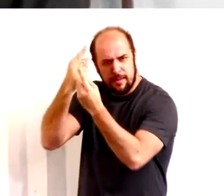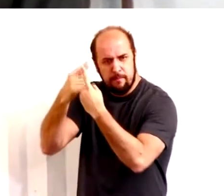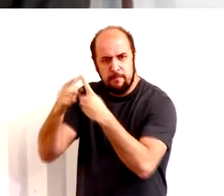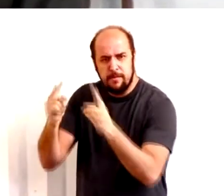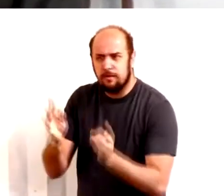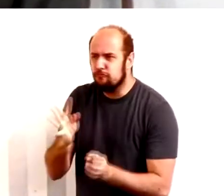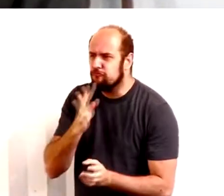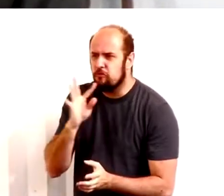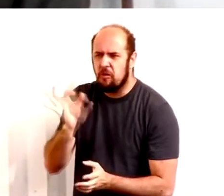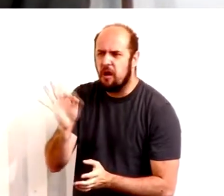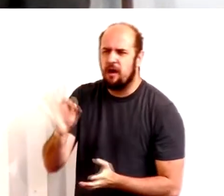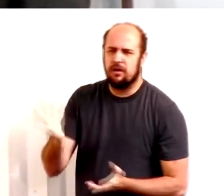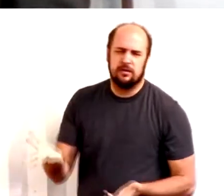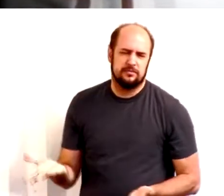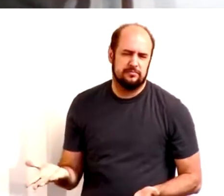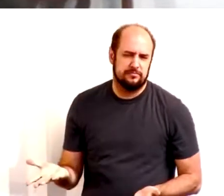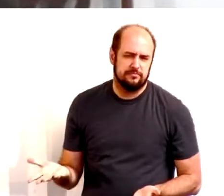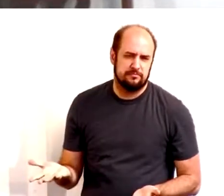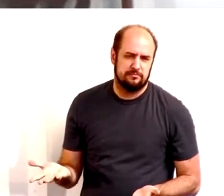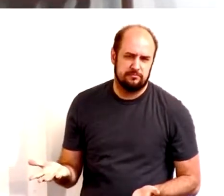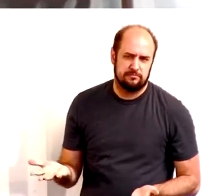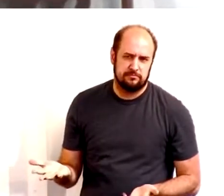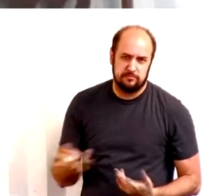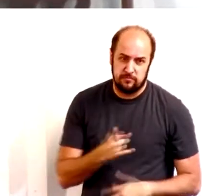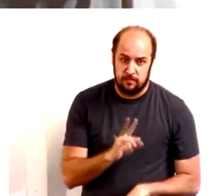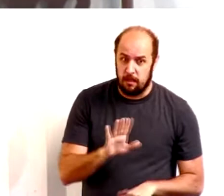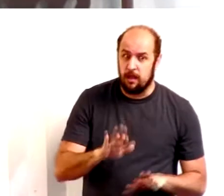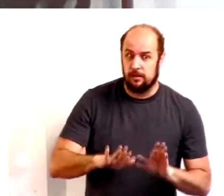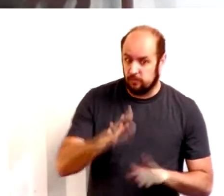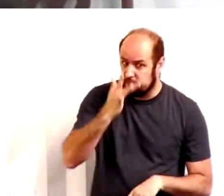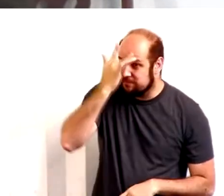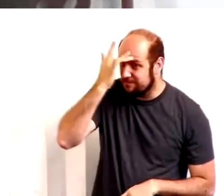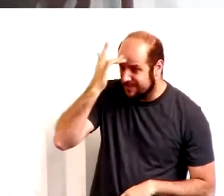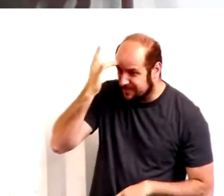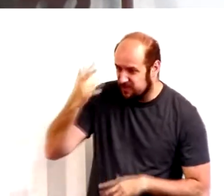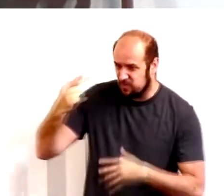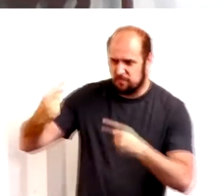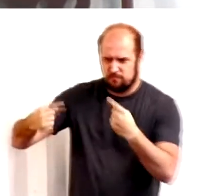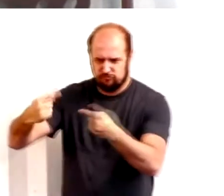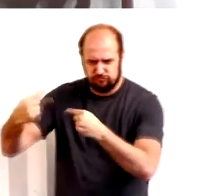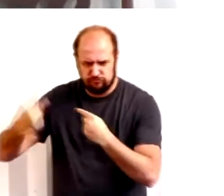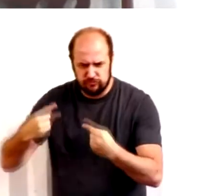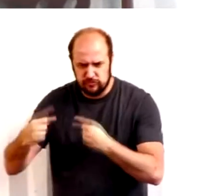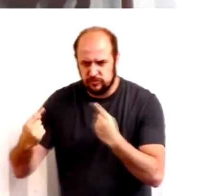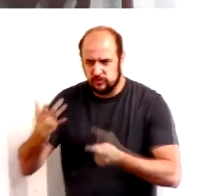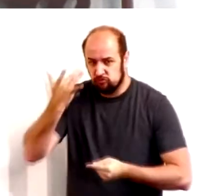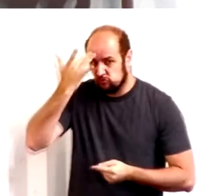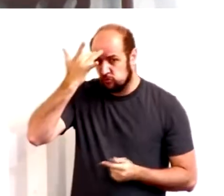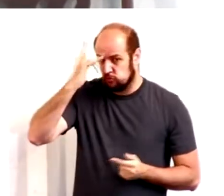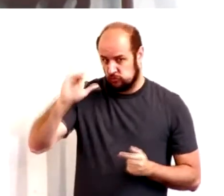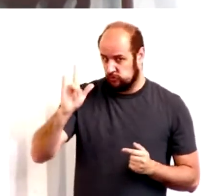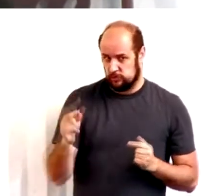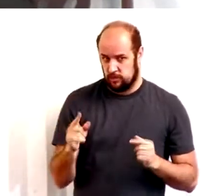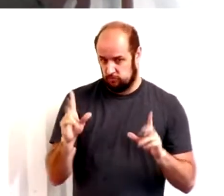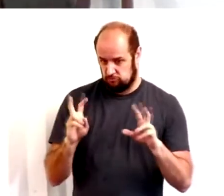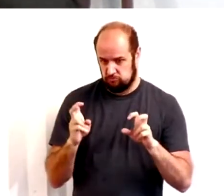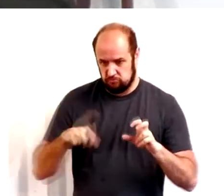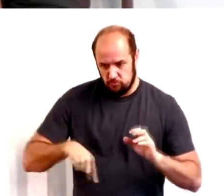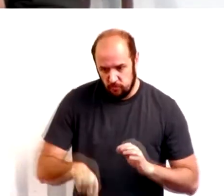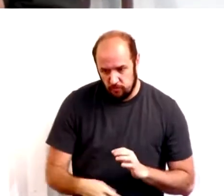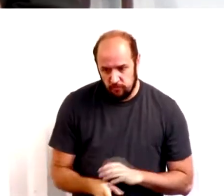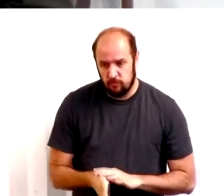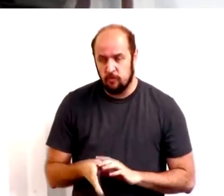assunto. Você já se deparou com pessoas que estão dentro de um debate, não conhecem profundamente um assunto,